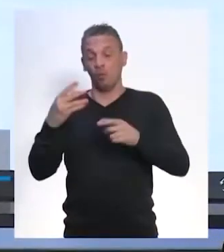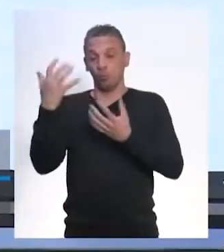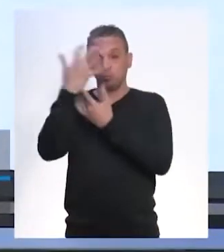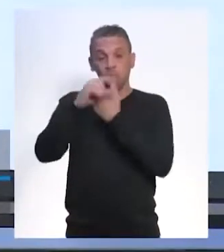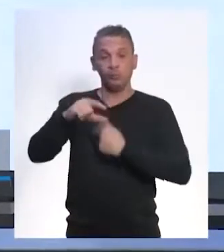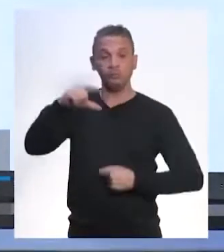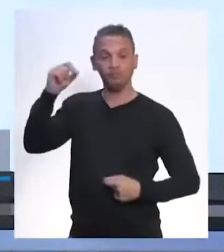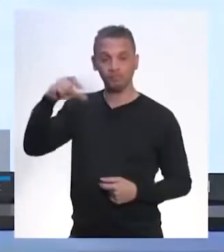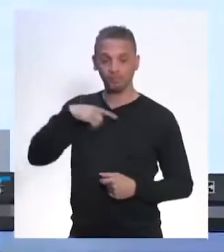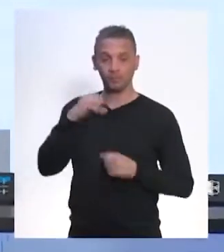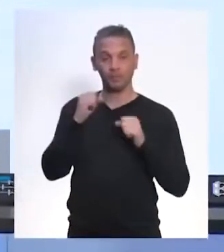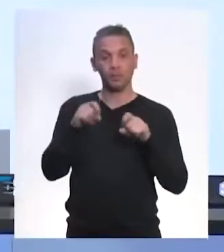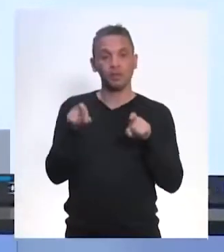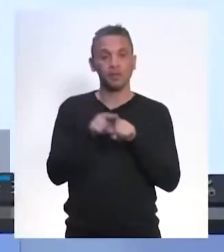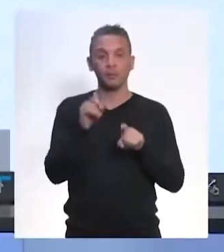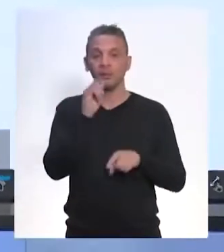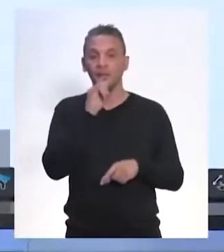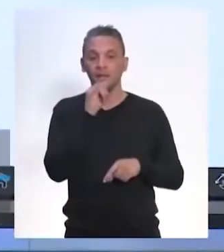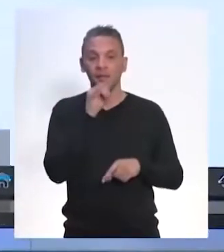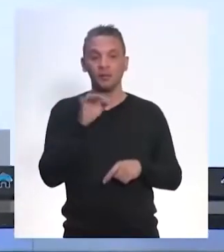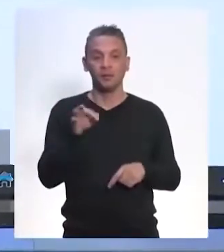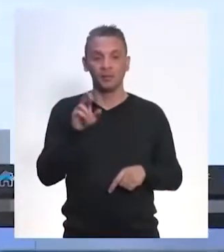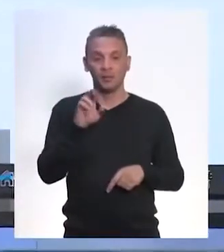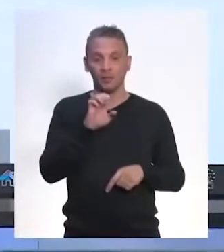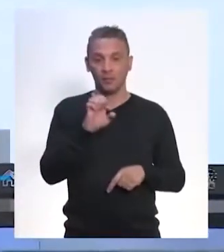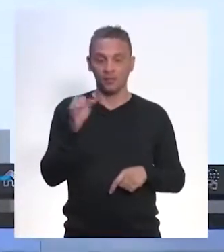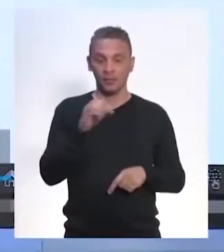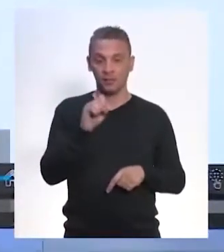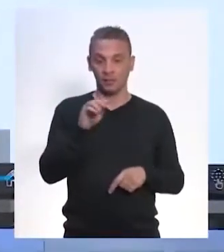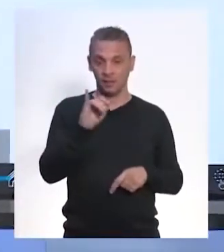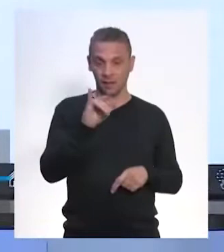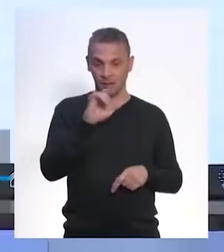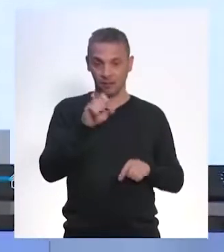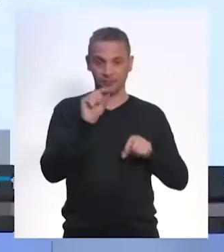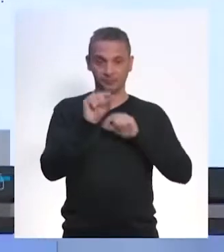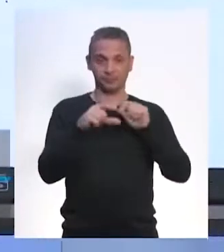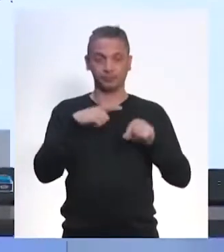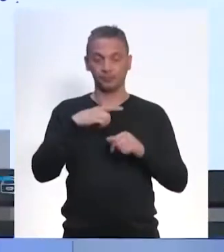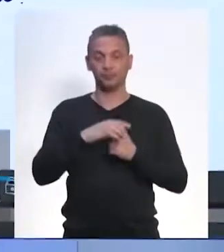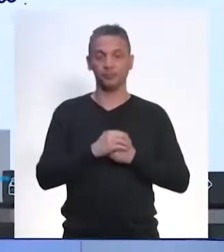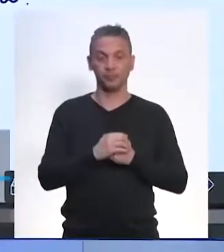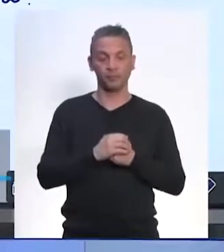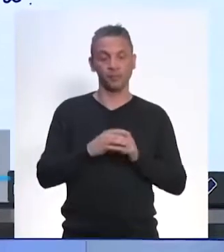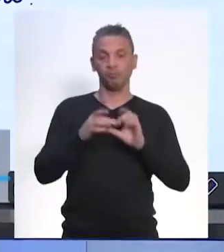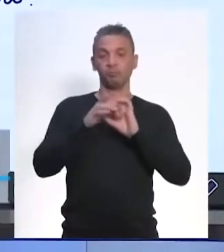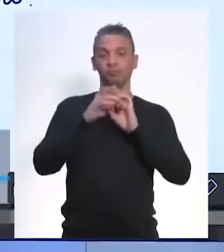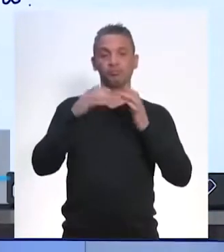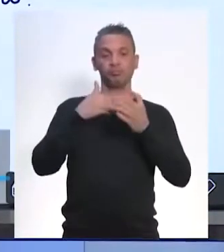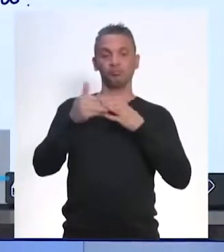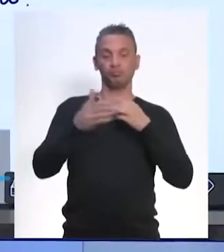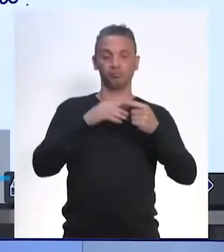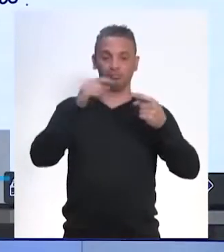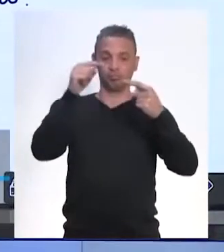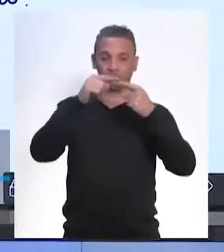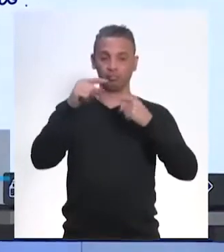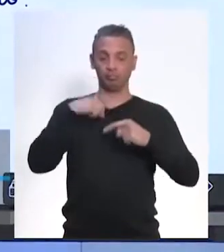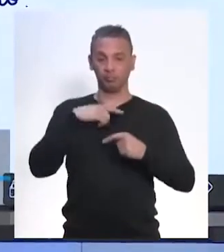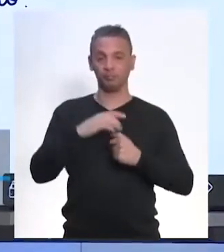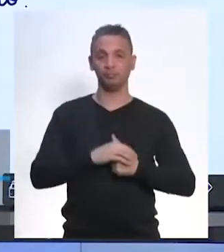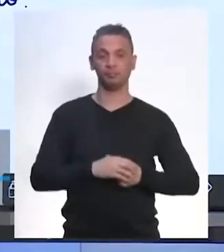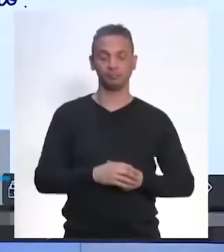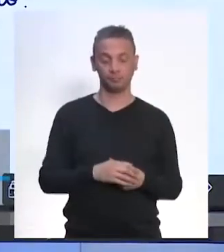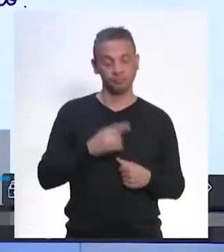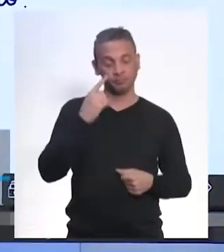enfim. Ou você pode fazer como no freestyle, né, que a professora citou, livre, né? Fazer movimentos mais livres aí,